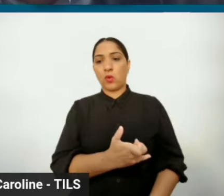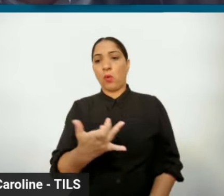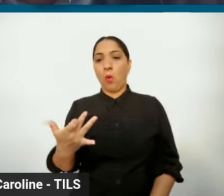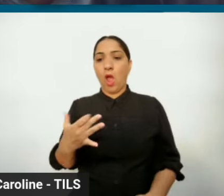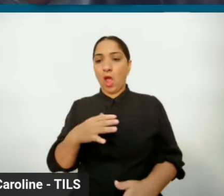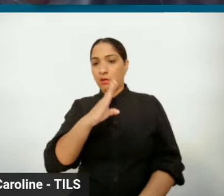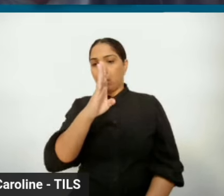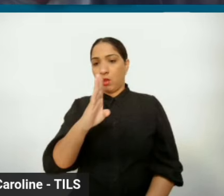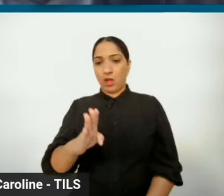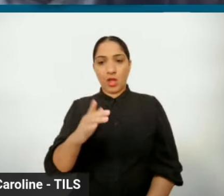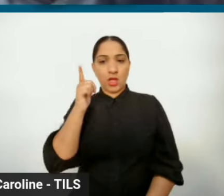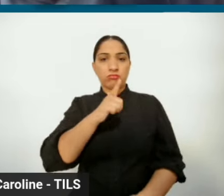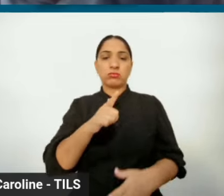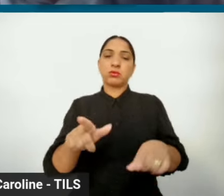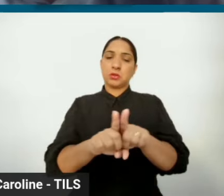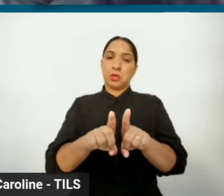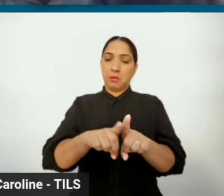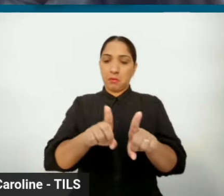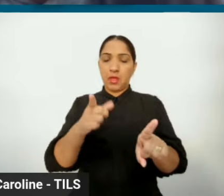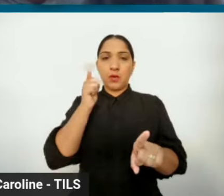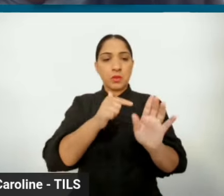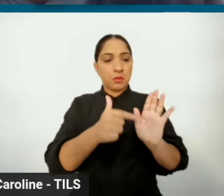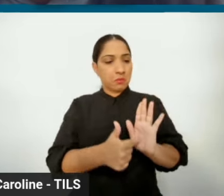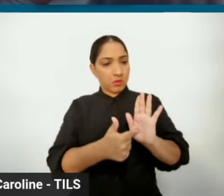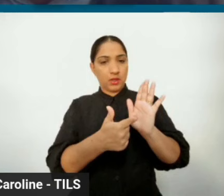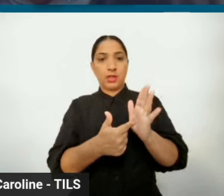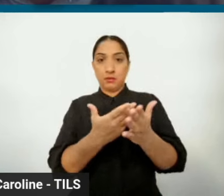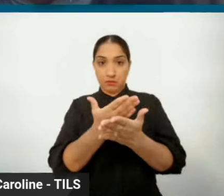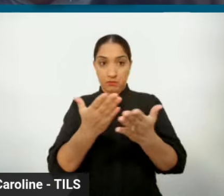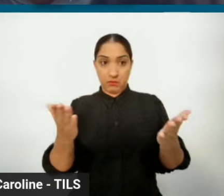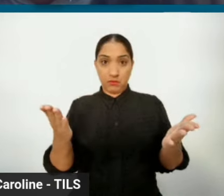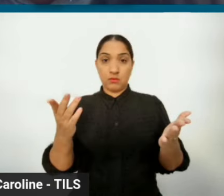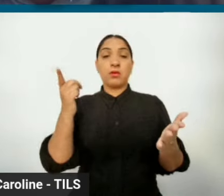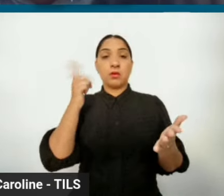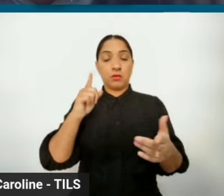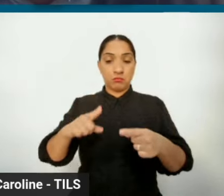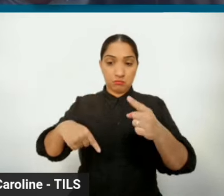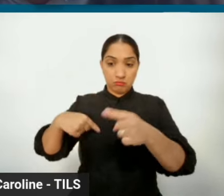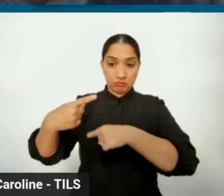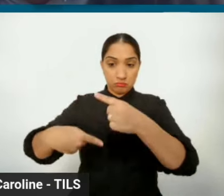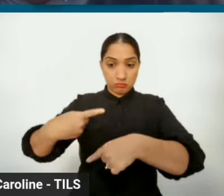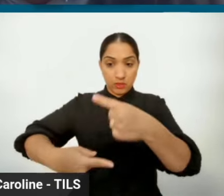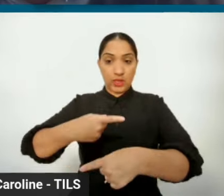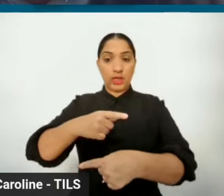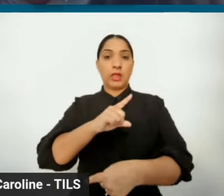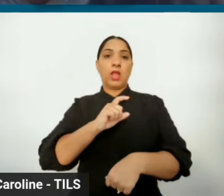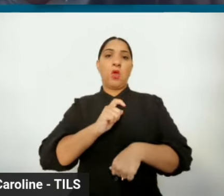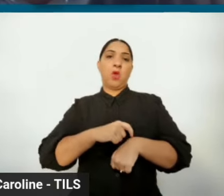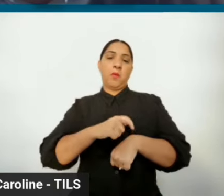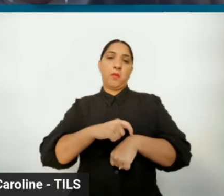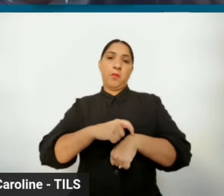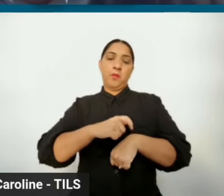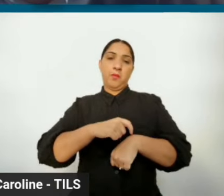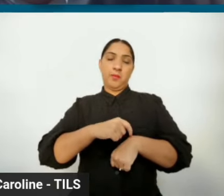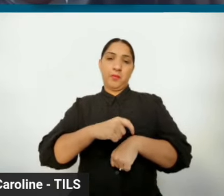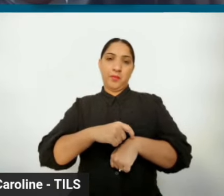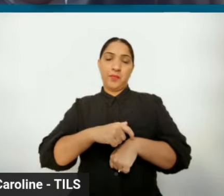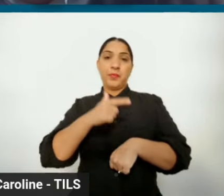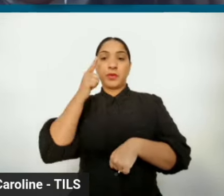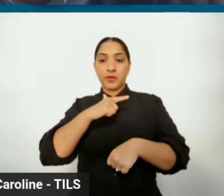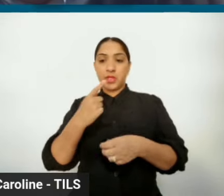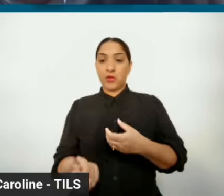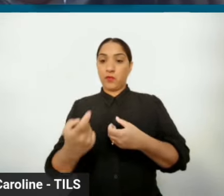de Funcionalidade, tudo isso já é uma questão que perpassa aí o tempo e foi mais uma das questões resgatadas, né?